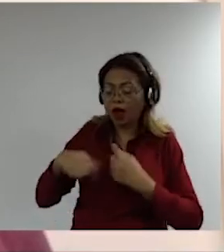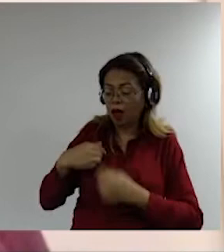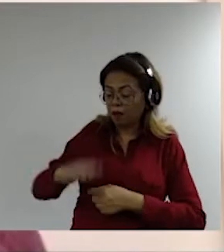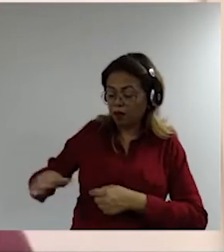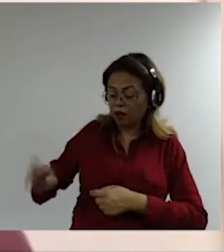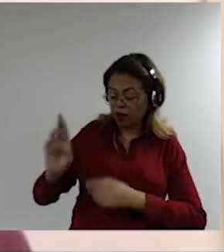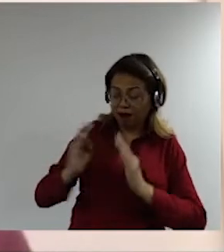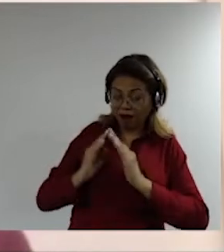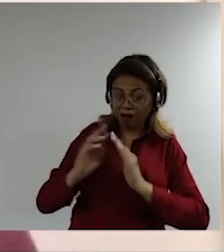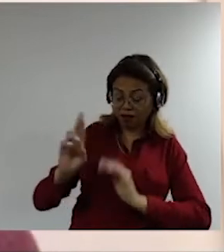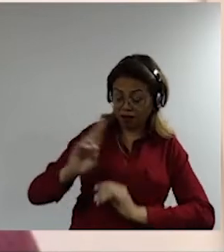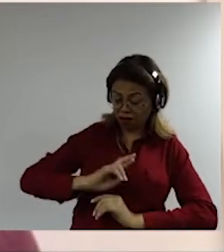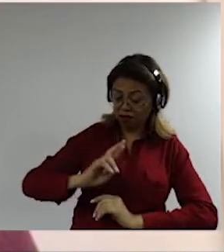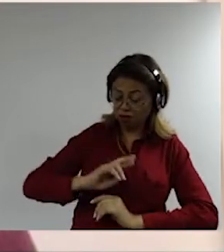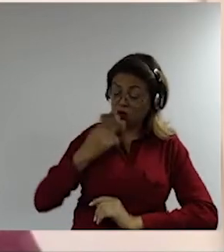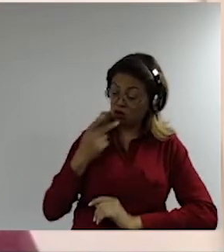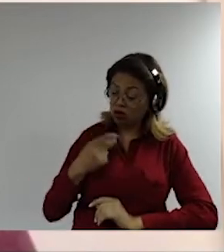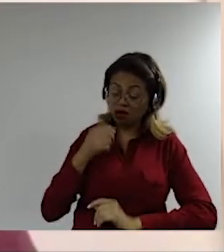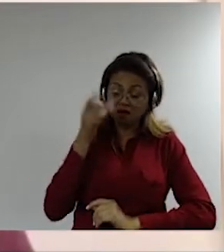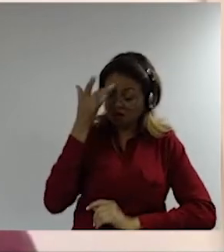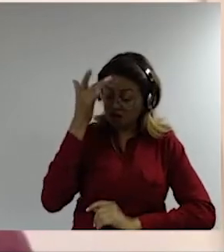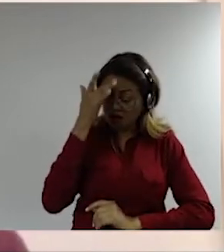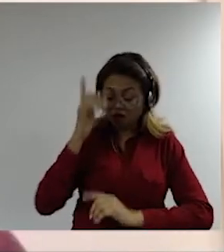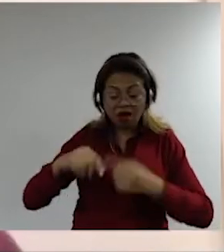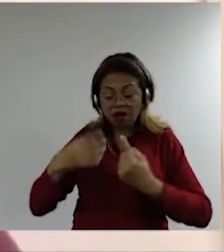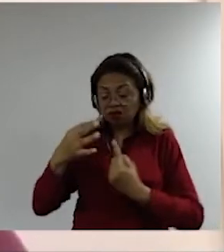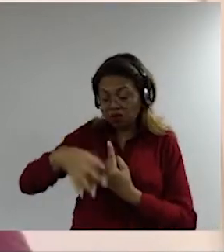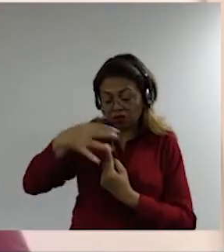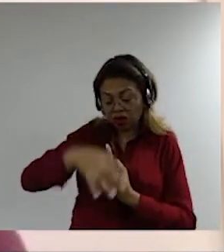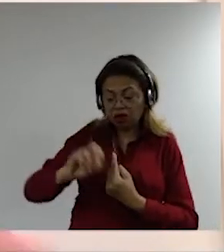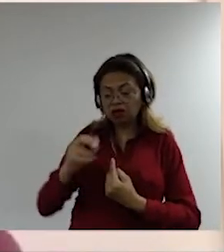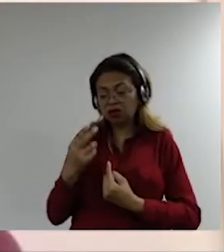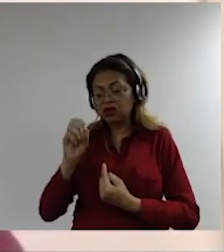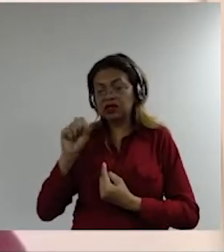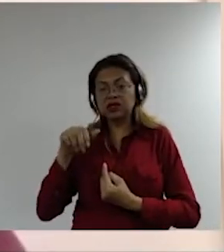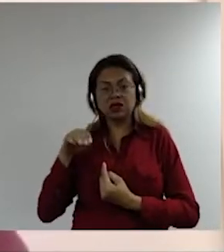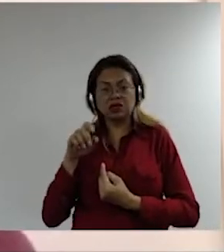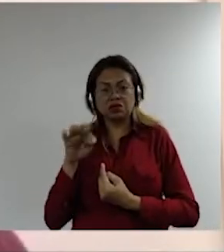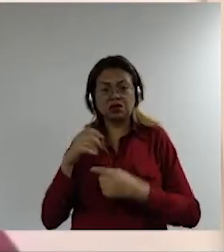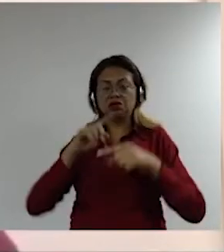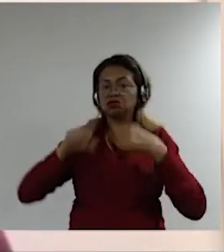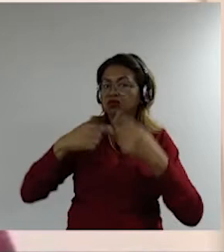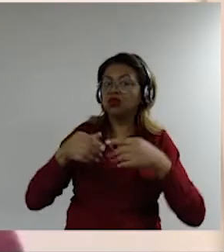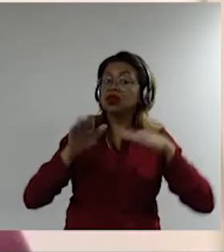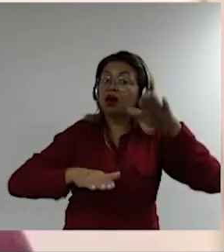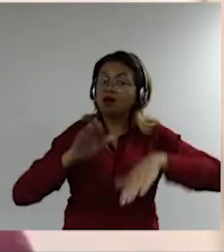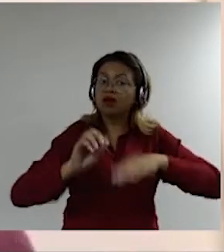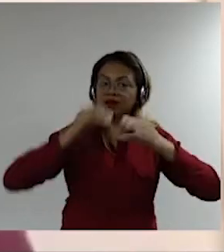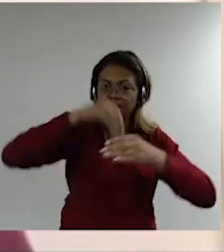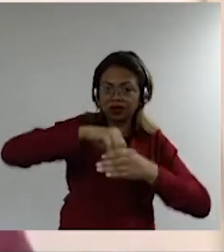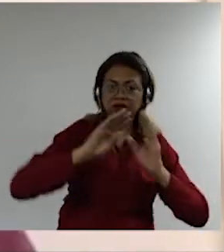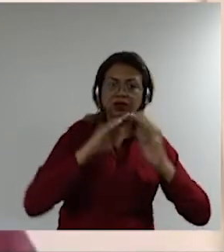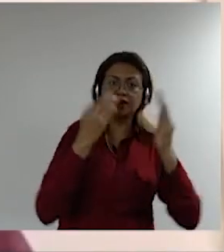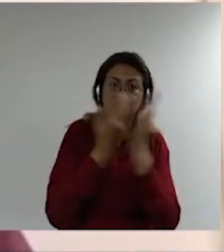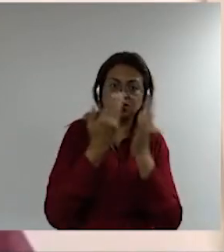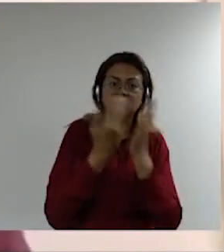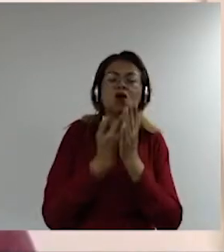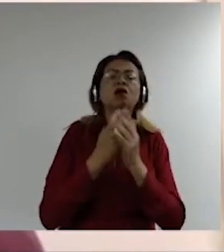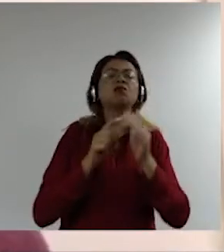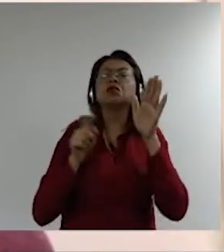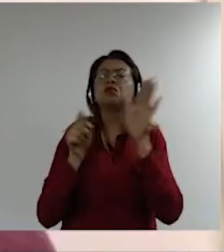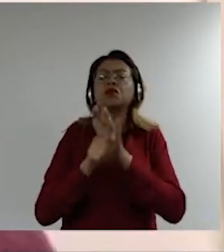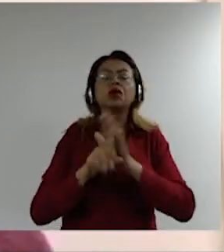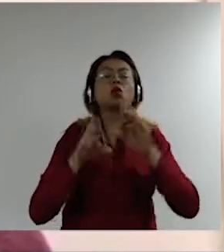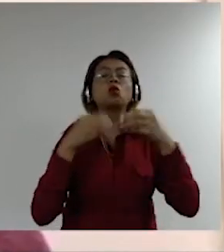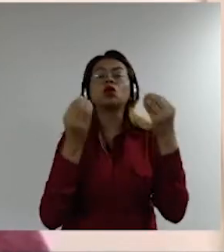aprende a caracterizar, que se chama um modo paradigmático. Não é? Laranja e banana são frutas, isso que ela tem em comum. E são esses conceitos que